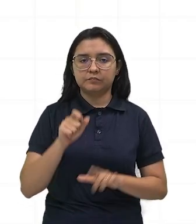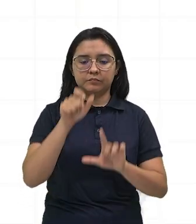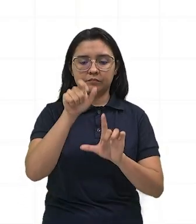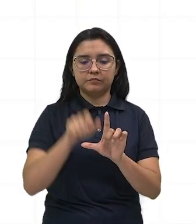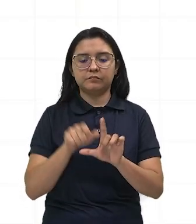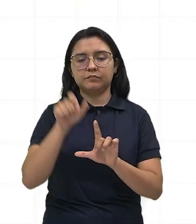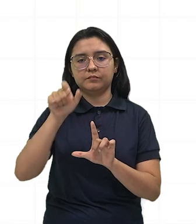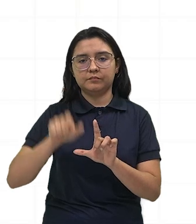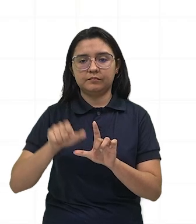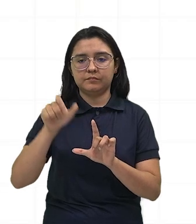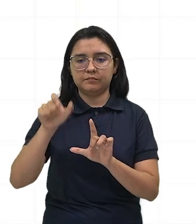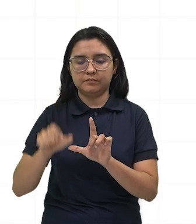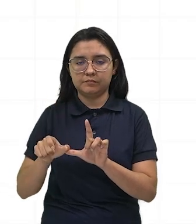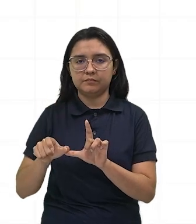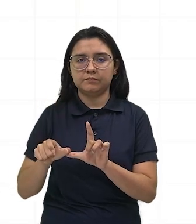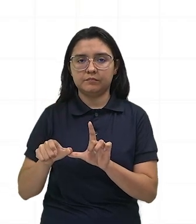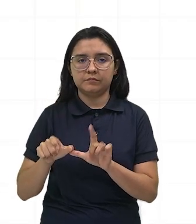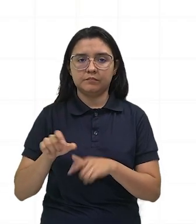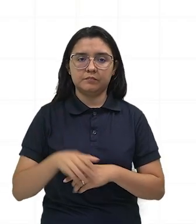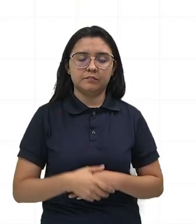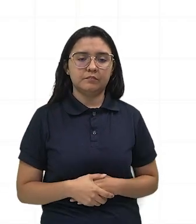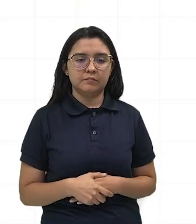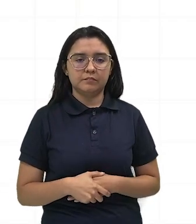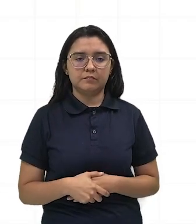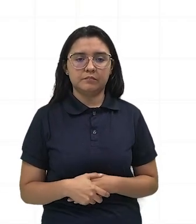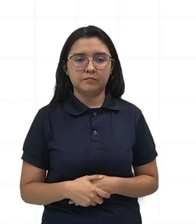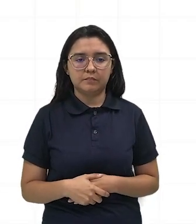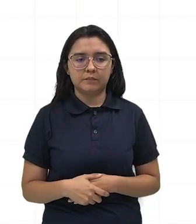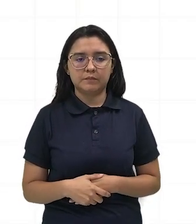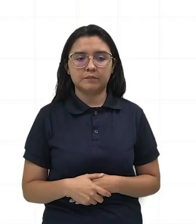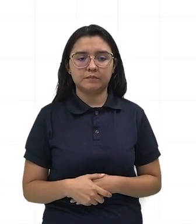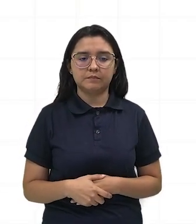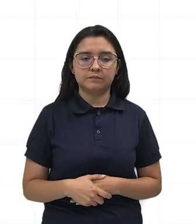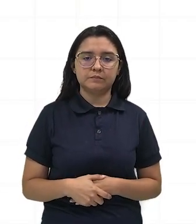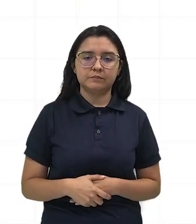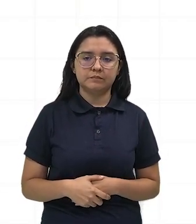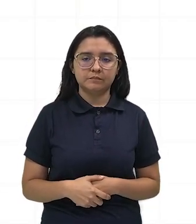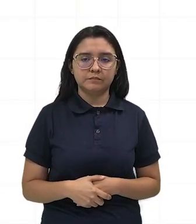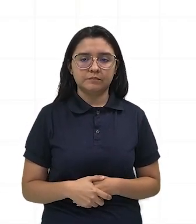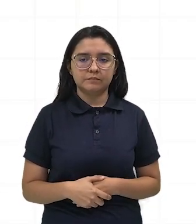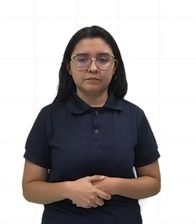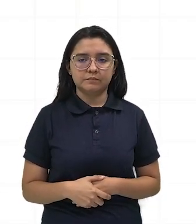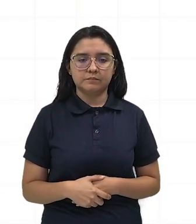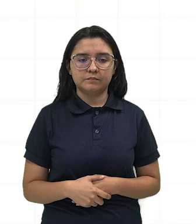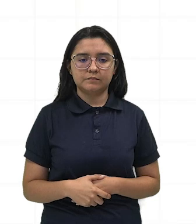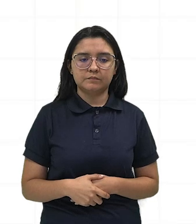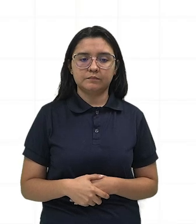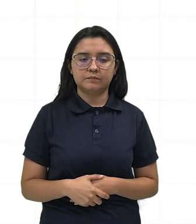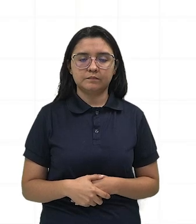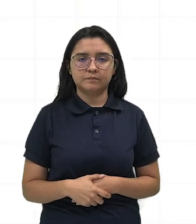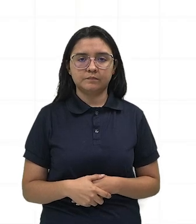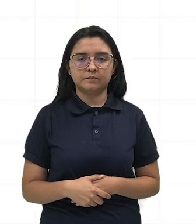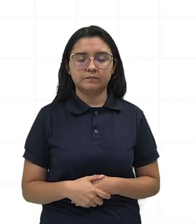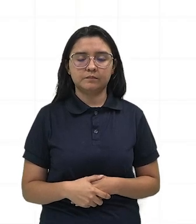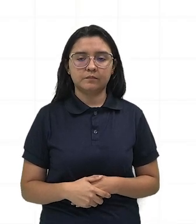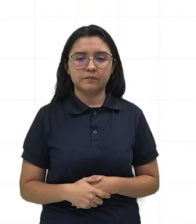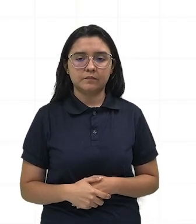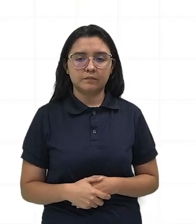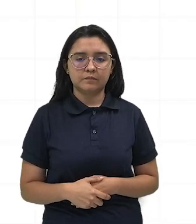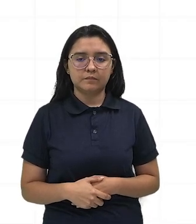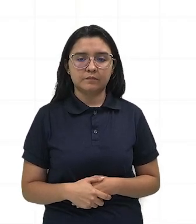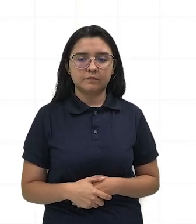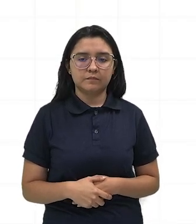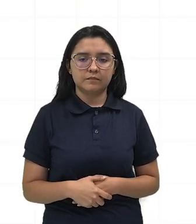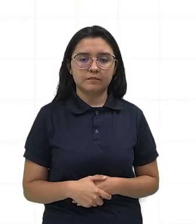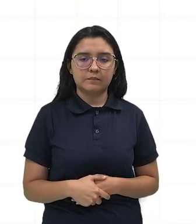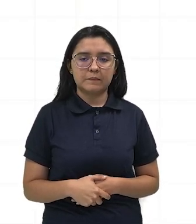aqui na minha casa. Né? Ela vai ficar, ela é um suporte aí vertical para a